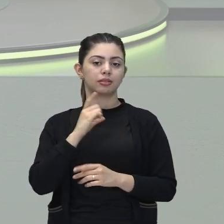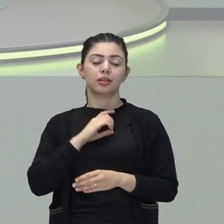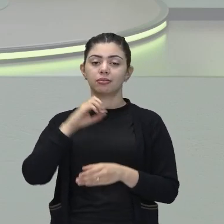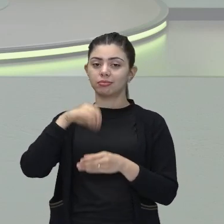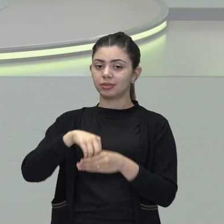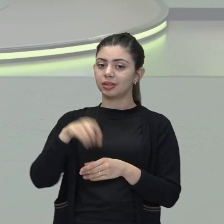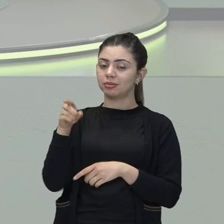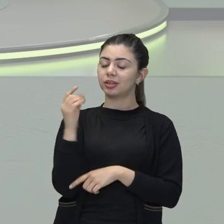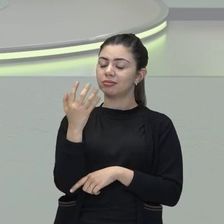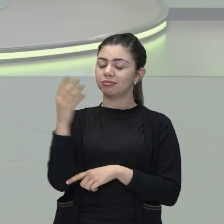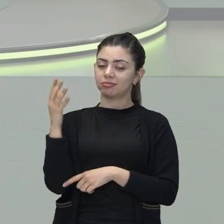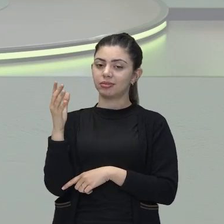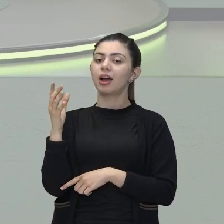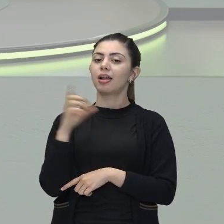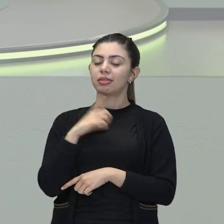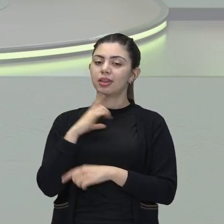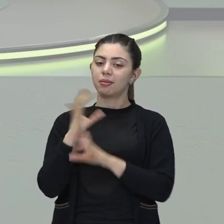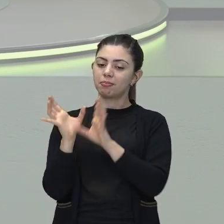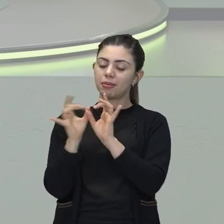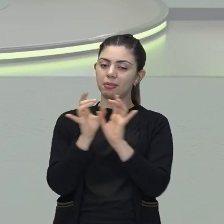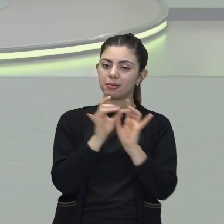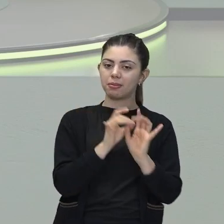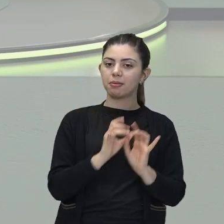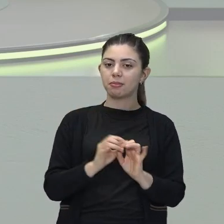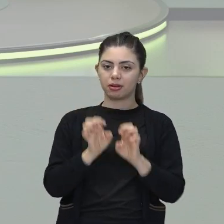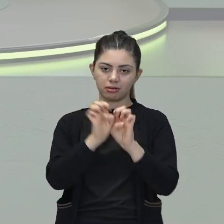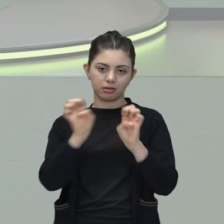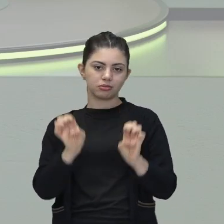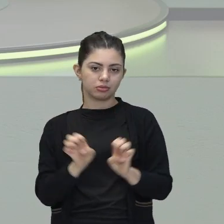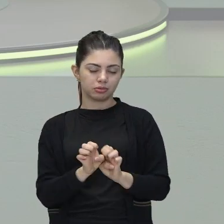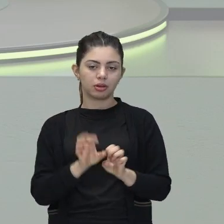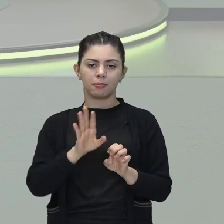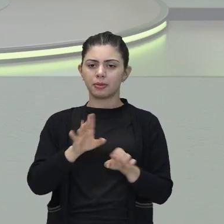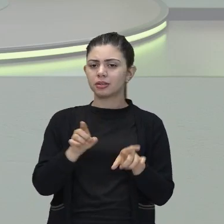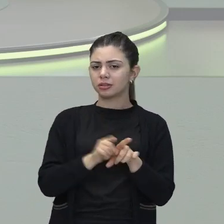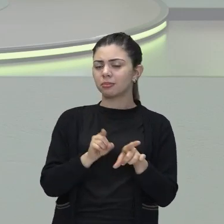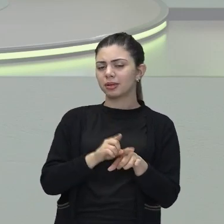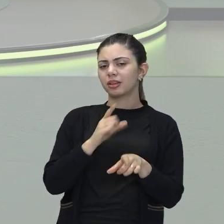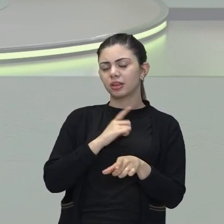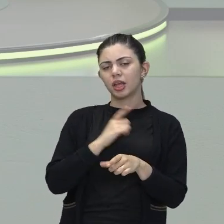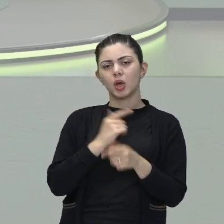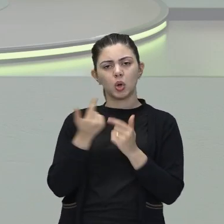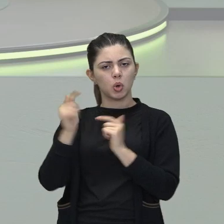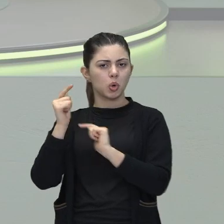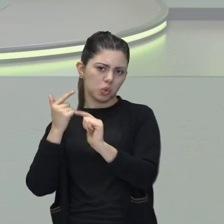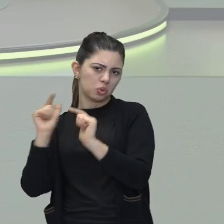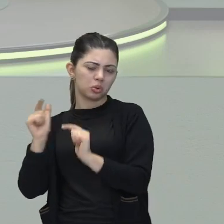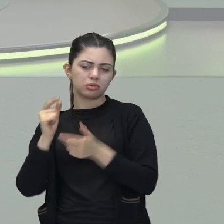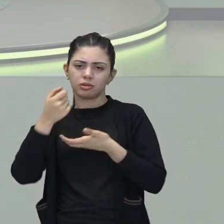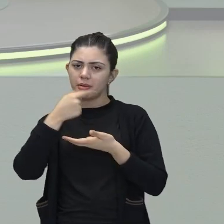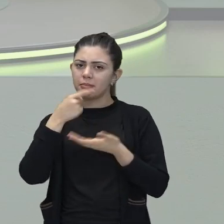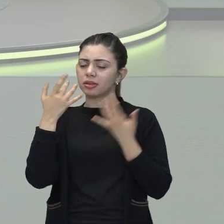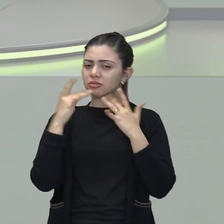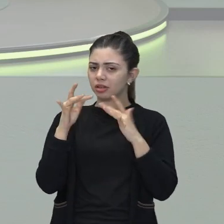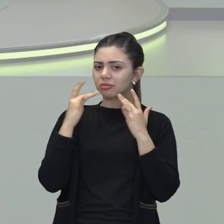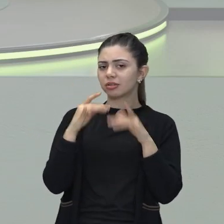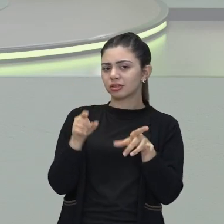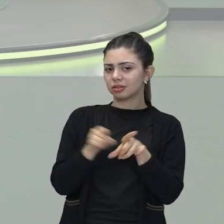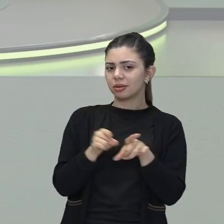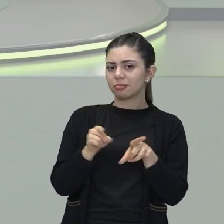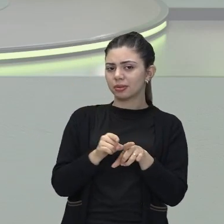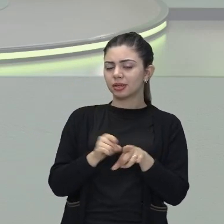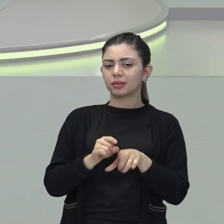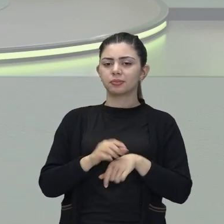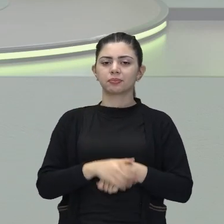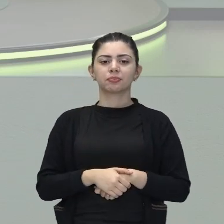nessa estrutura. Além disso, também está presente muitos compostos naturais de função mista, como por exemplo o eugenol